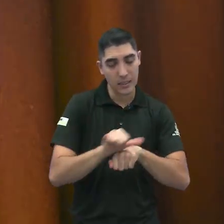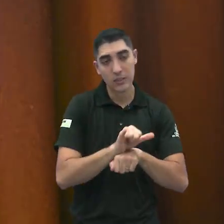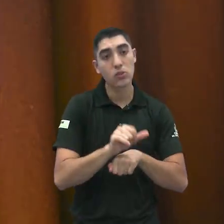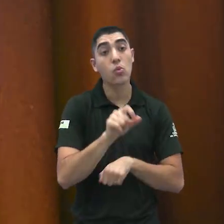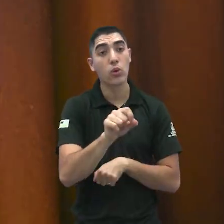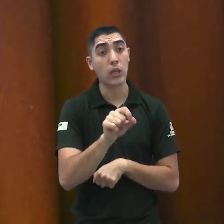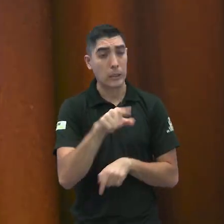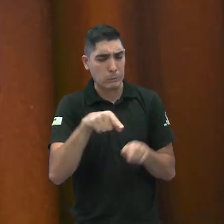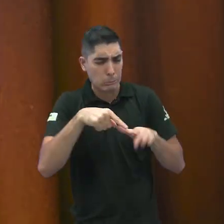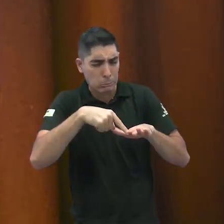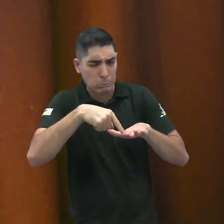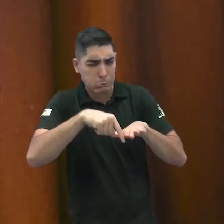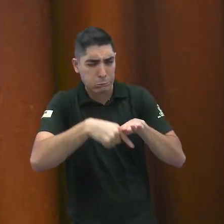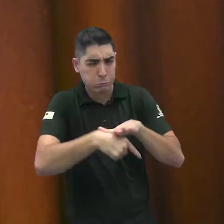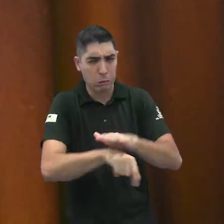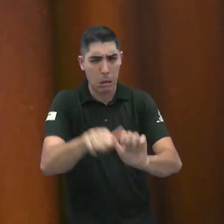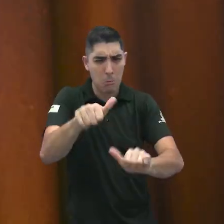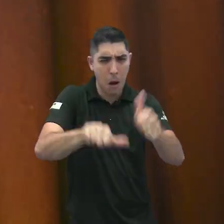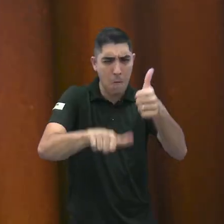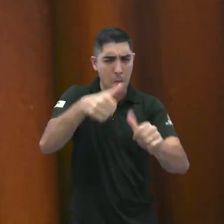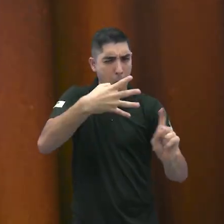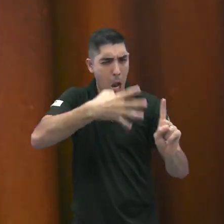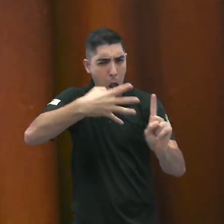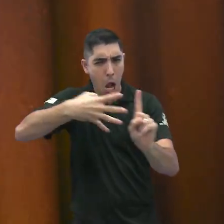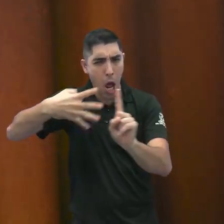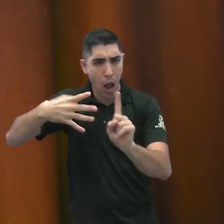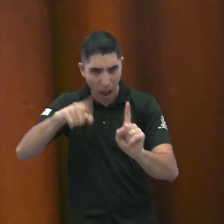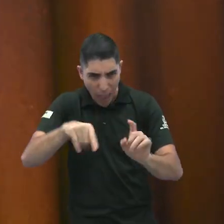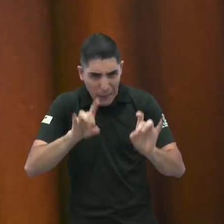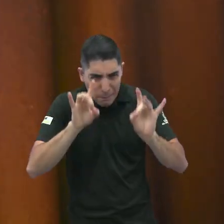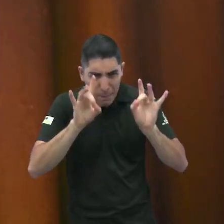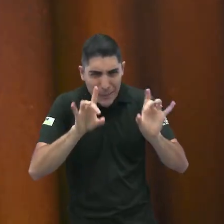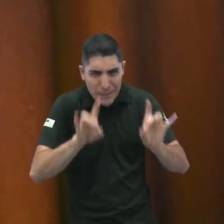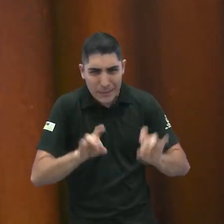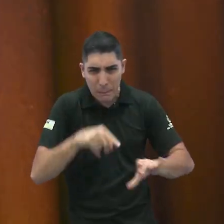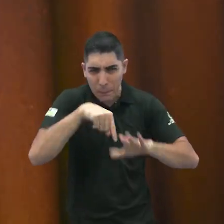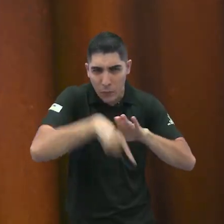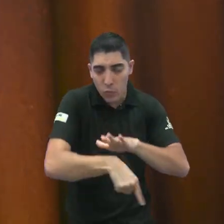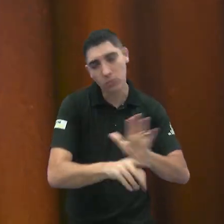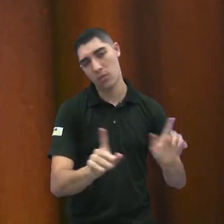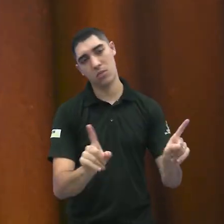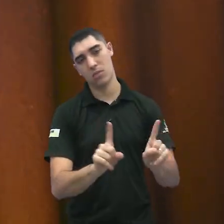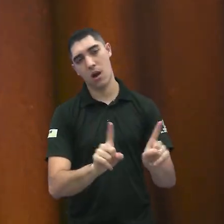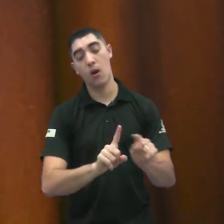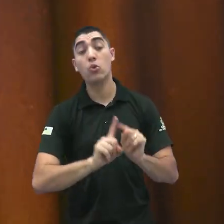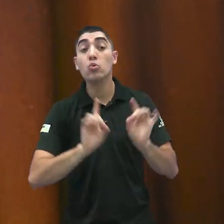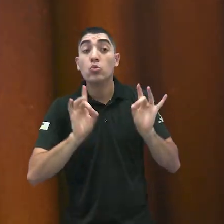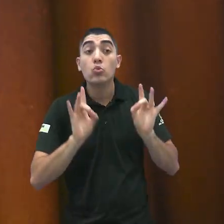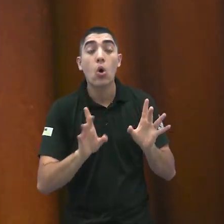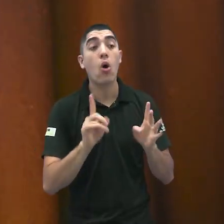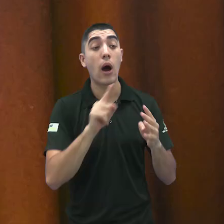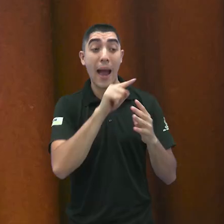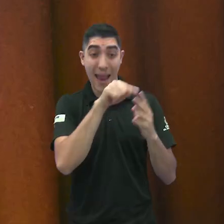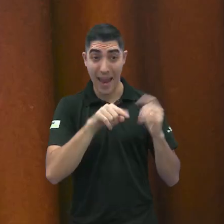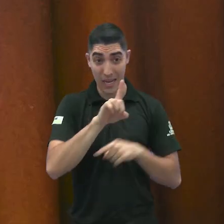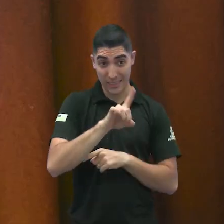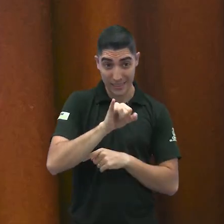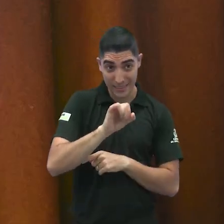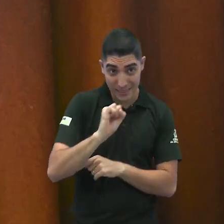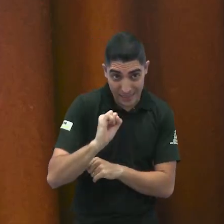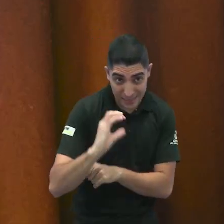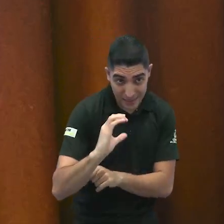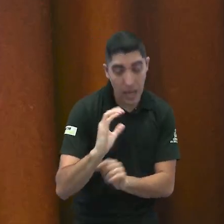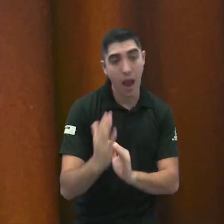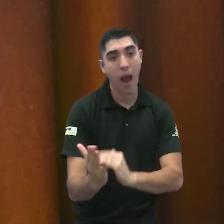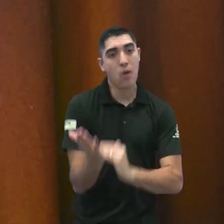alta profundidade de análise de traços psicológicos ou traços de personalidade, mas ele é muito legal e ele